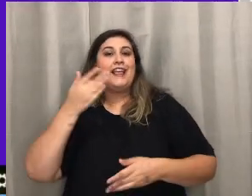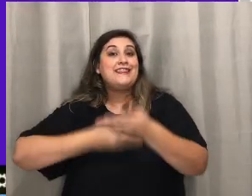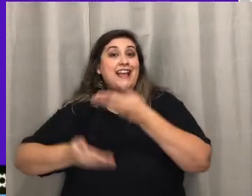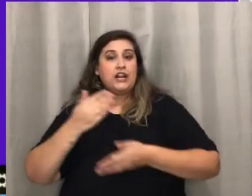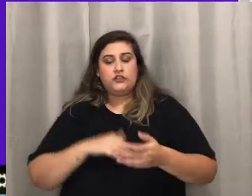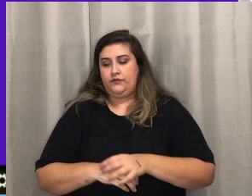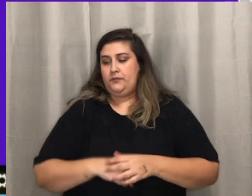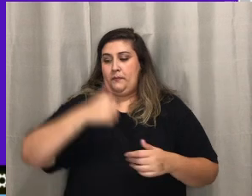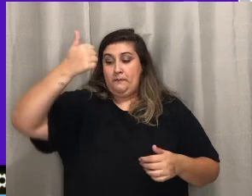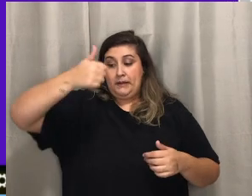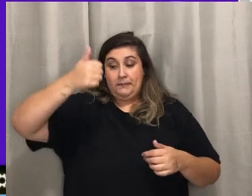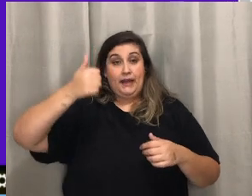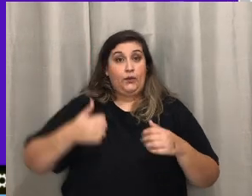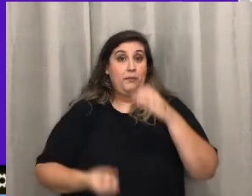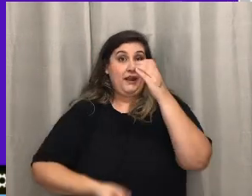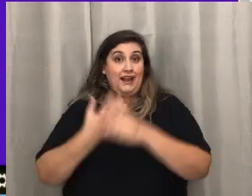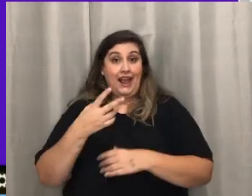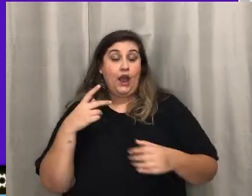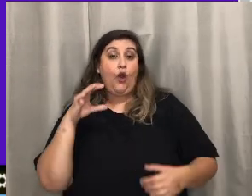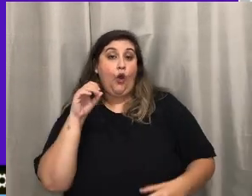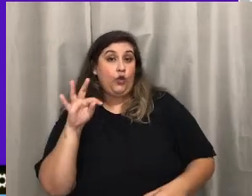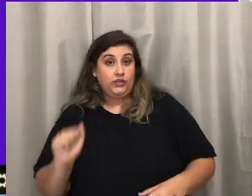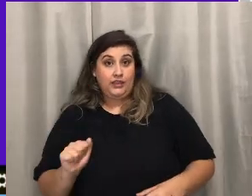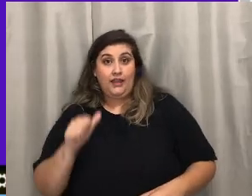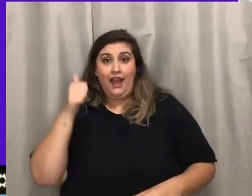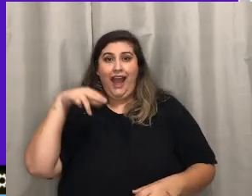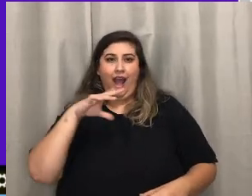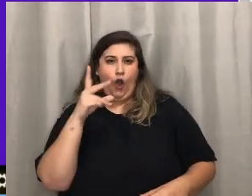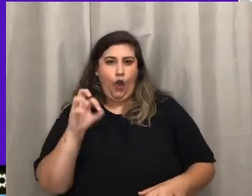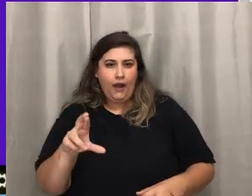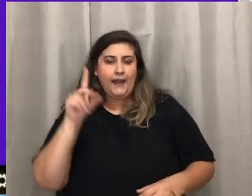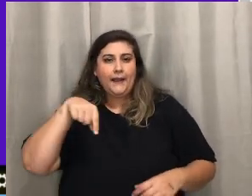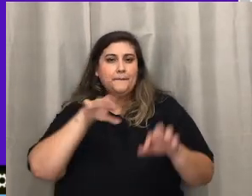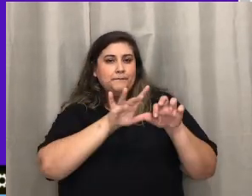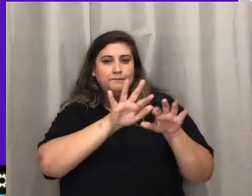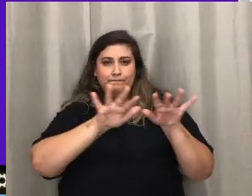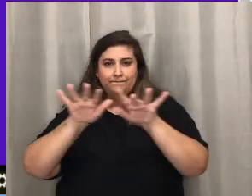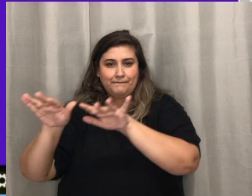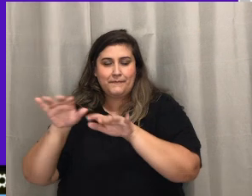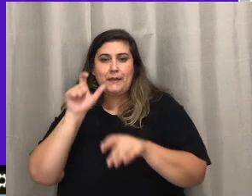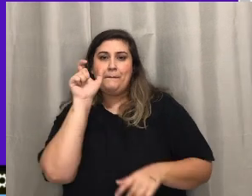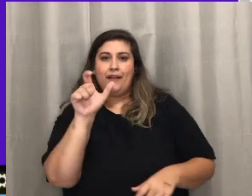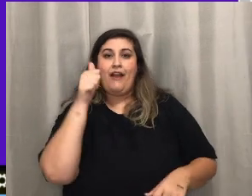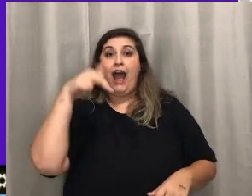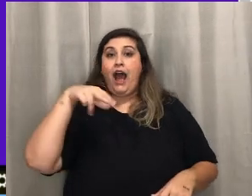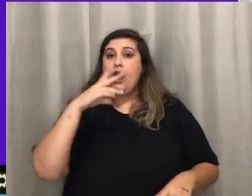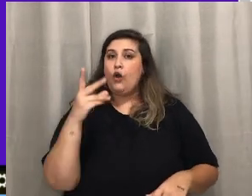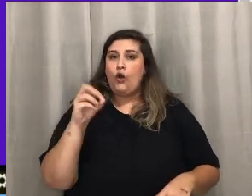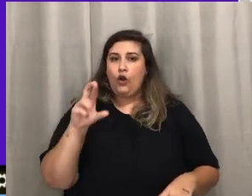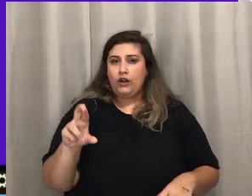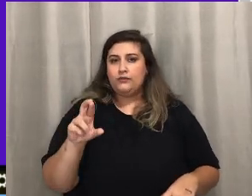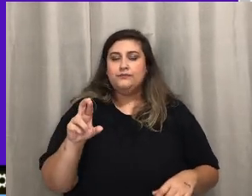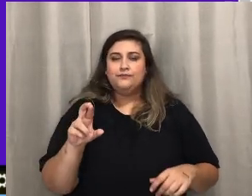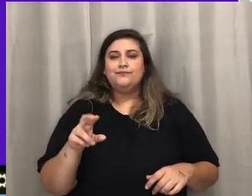primeiro passo para nós criarmos a nossa conta no Anchor é digitar a palavra Anchor